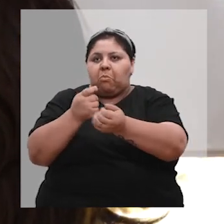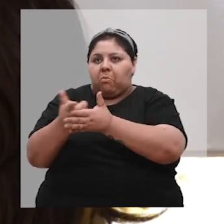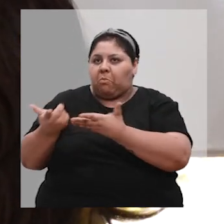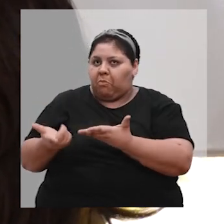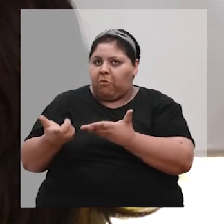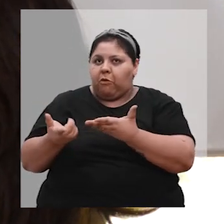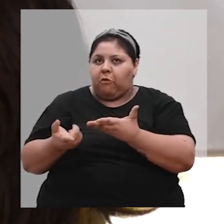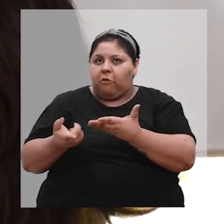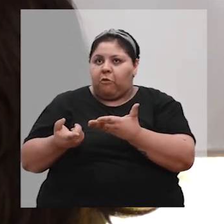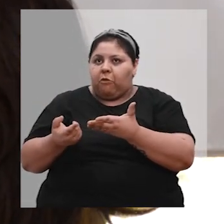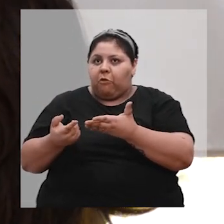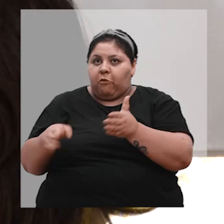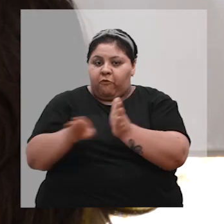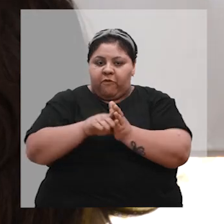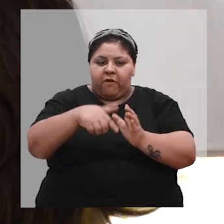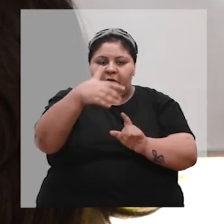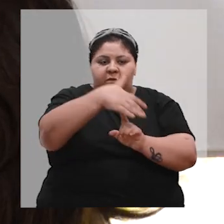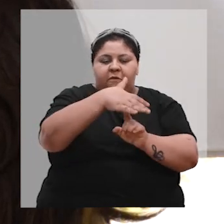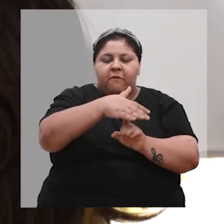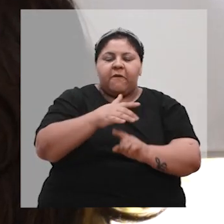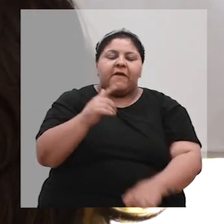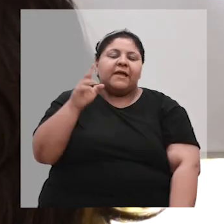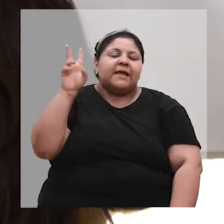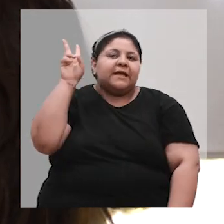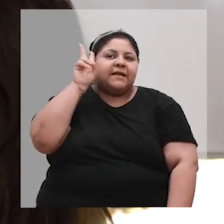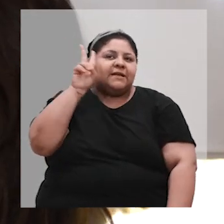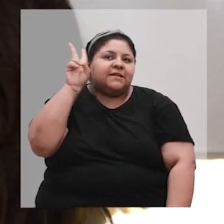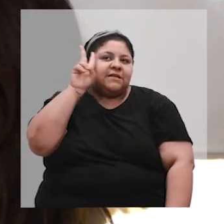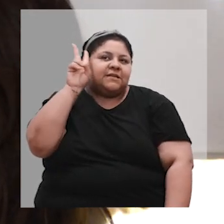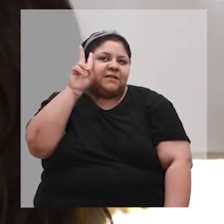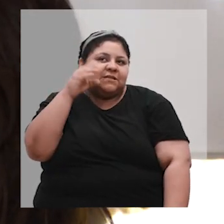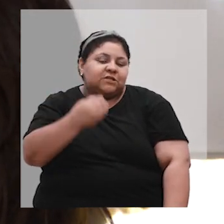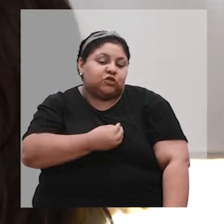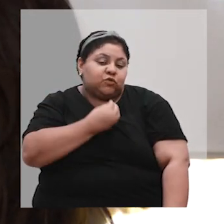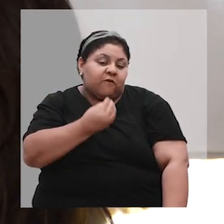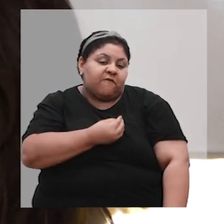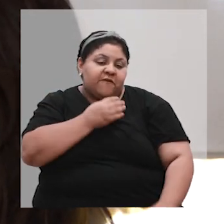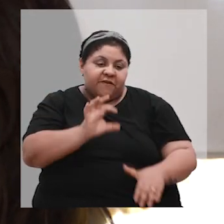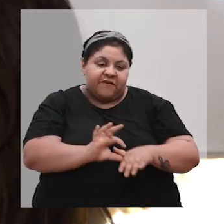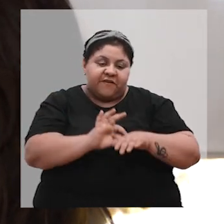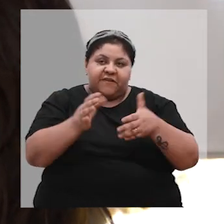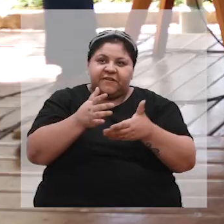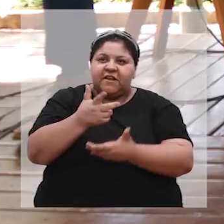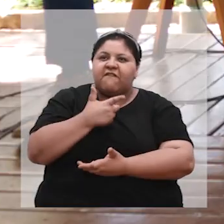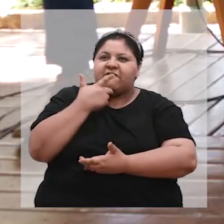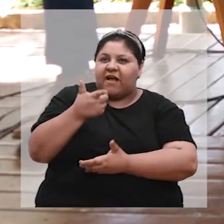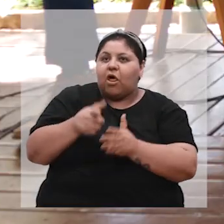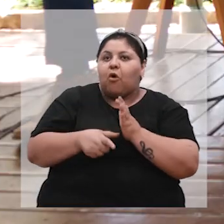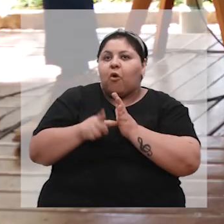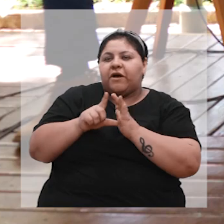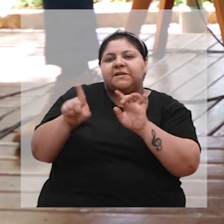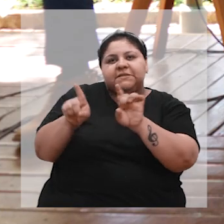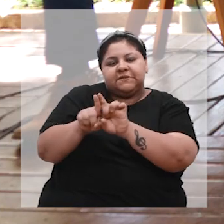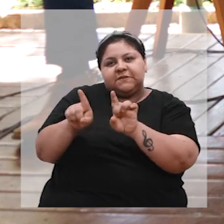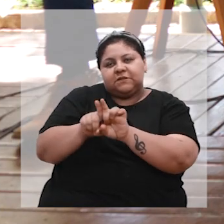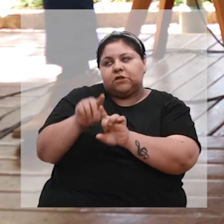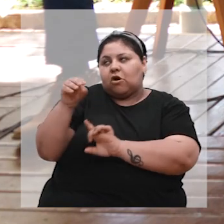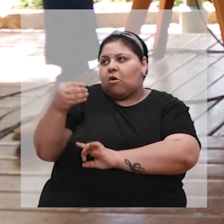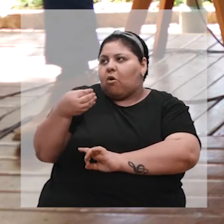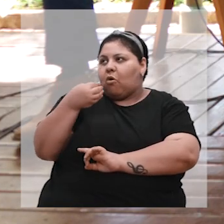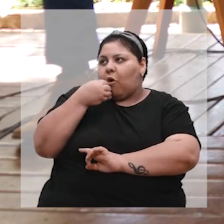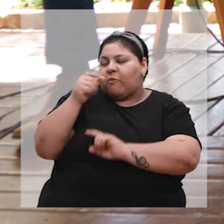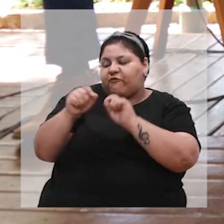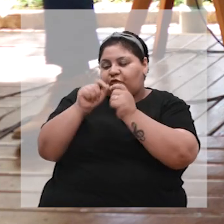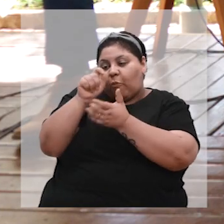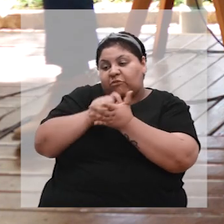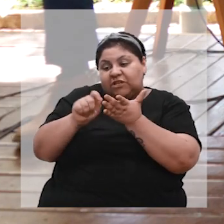comprar, enfim, vir para a feira. Maia, que lembranças tem da sua vida de patrona, né? Tu já até falou um pouquinho antes, assim. E,